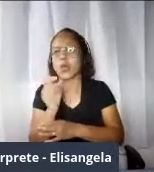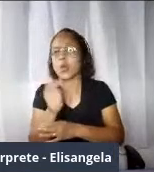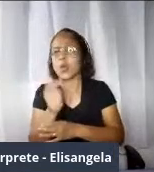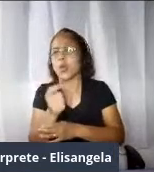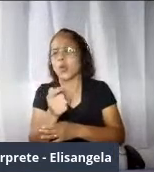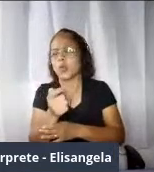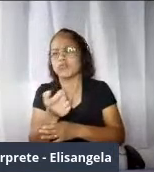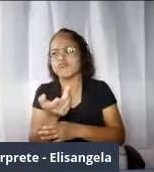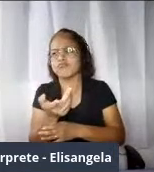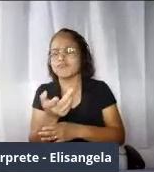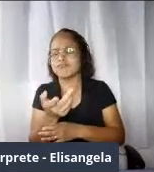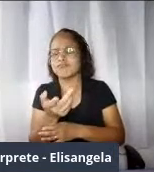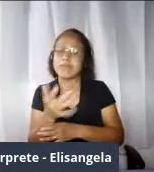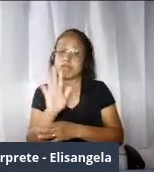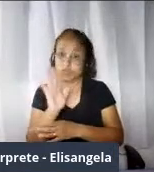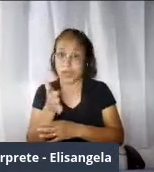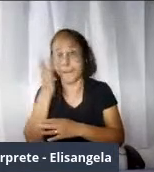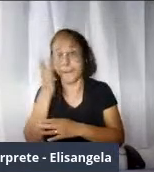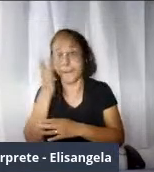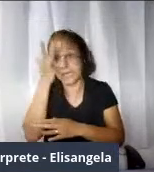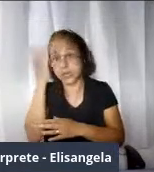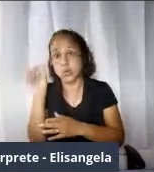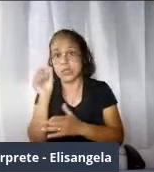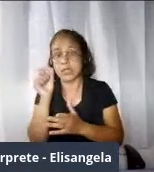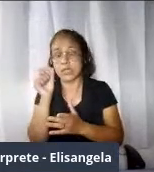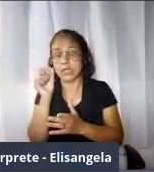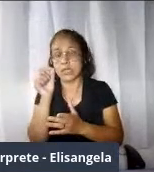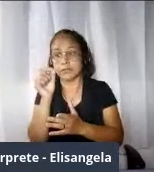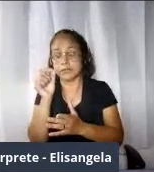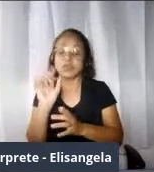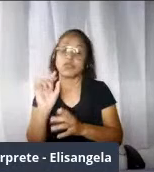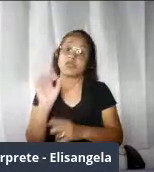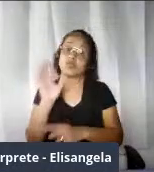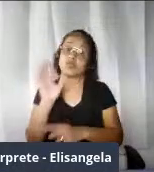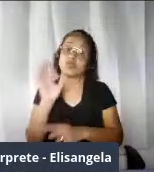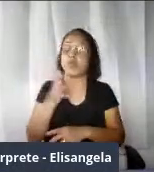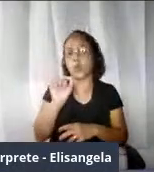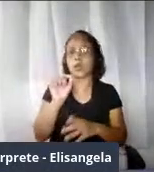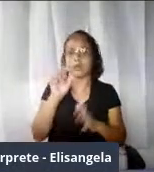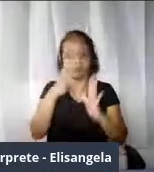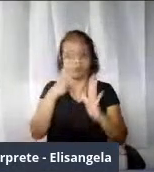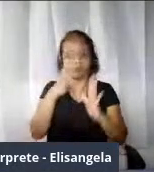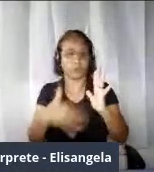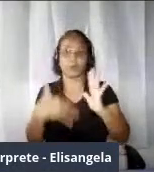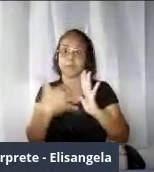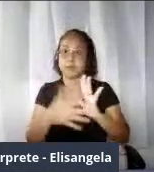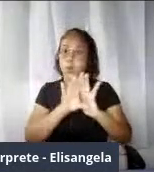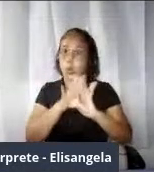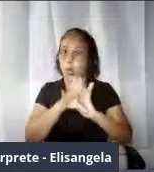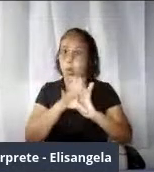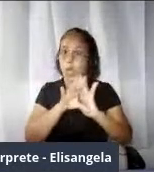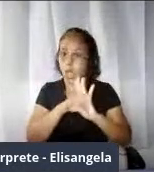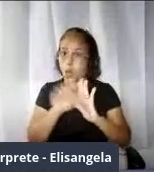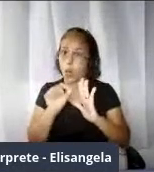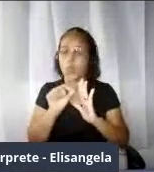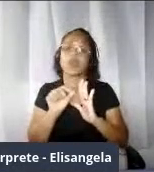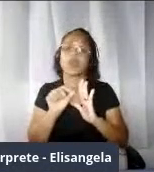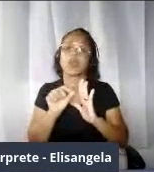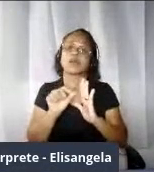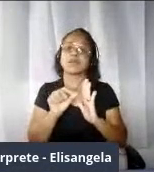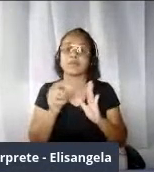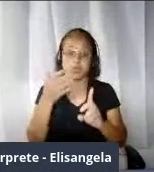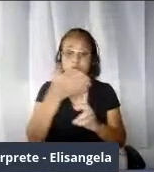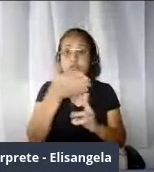de serem aprovadas as diretrizes nas curriculares nacionais para a educação das relações étnico-raciais. Então, a lei